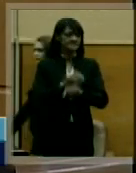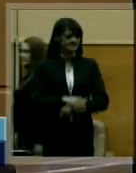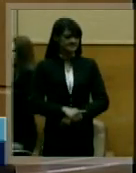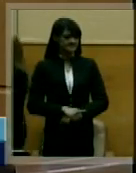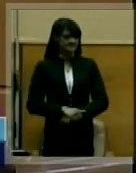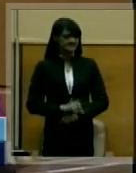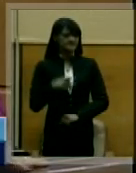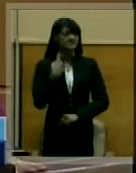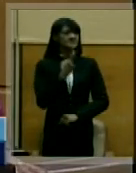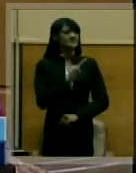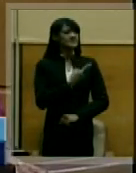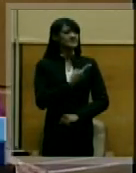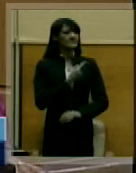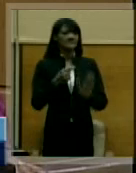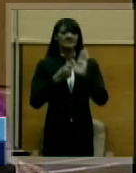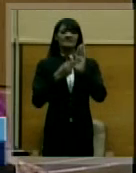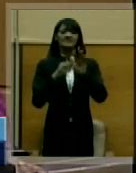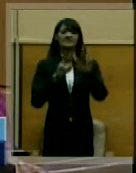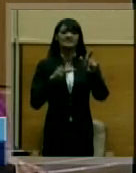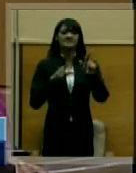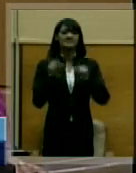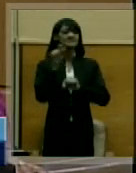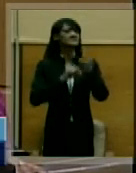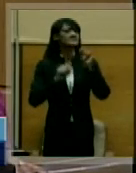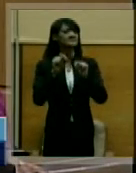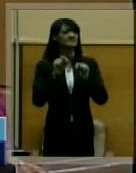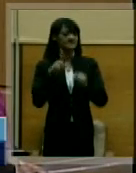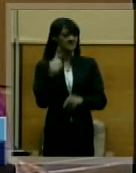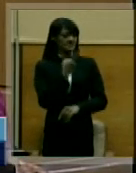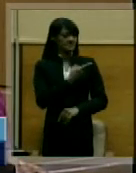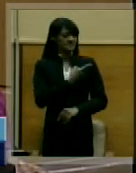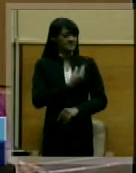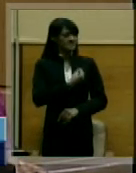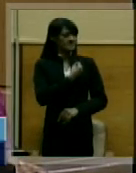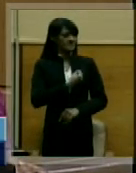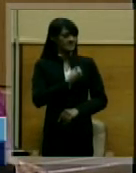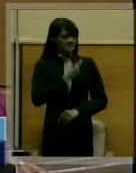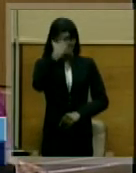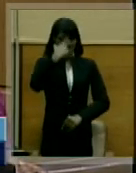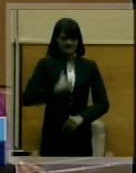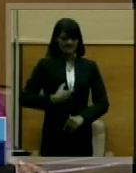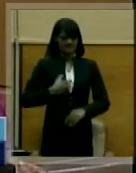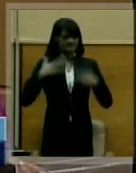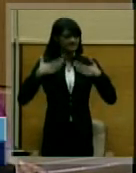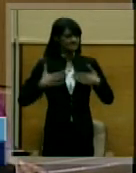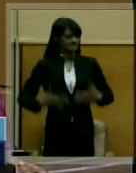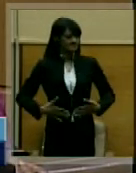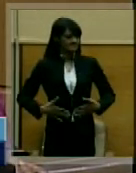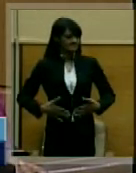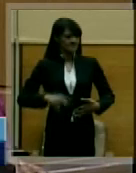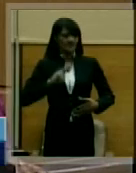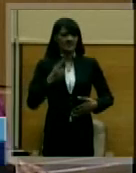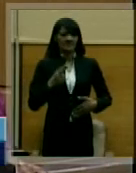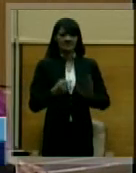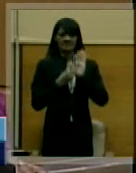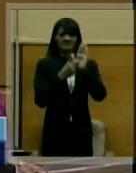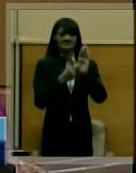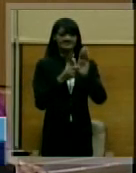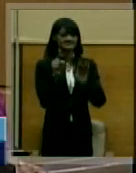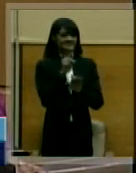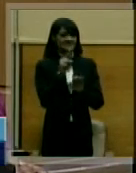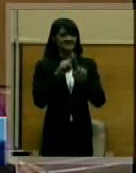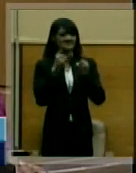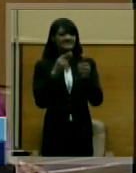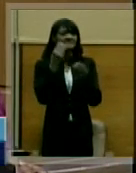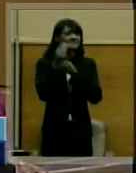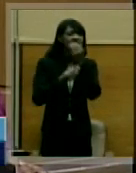que nos faz diferentes, além do nosso coração, não é o nosso corpo nem a nossa aparência. É como enxergamos a vida,